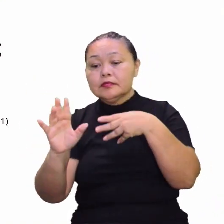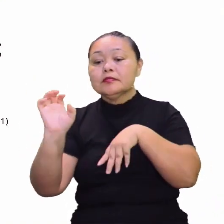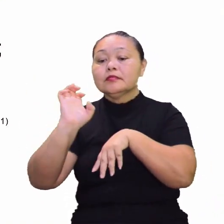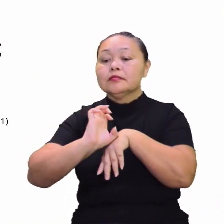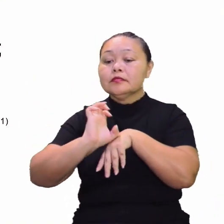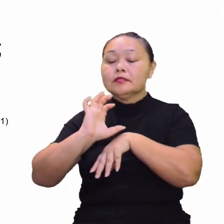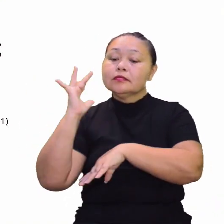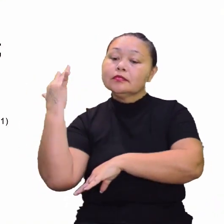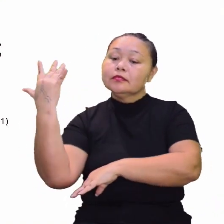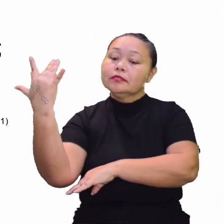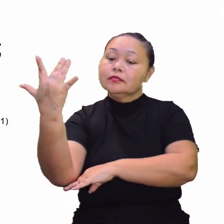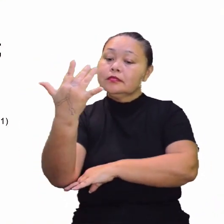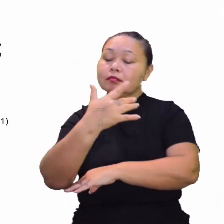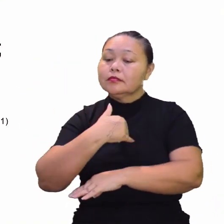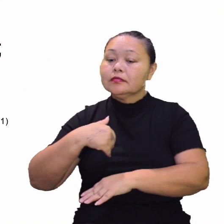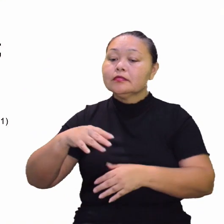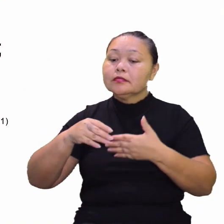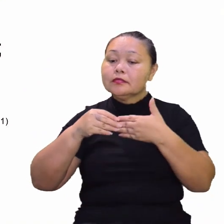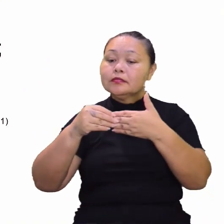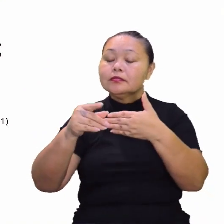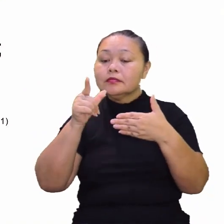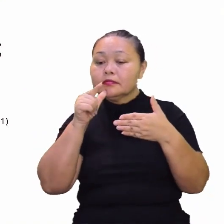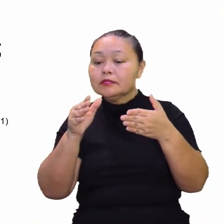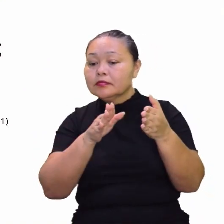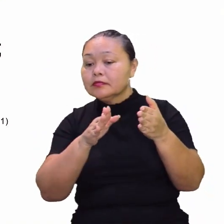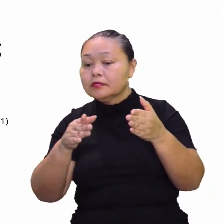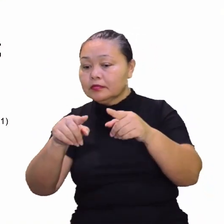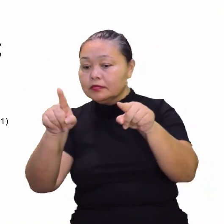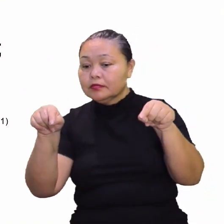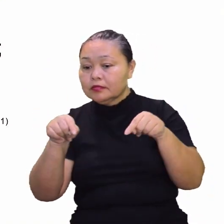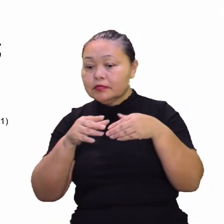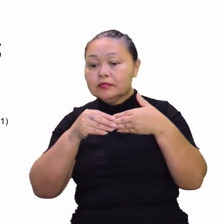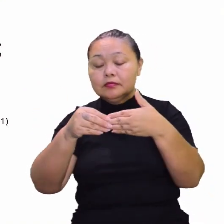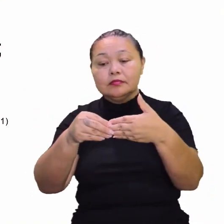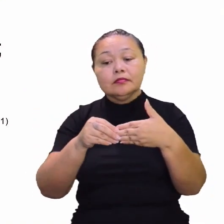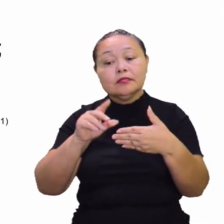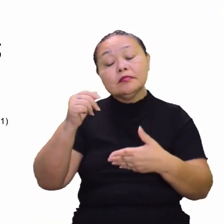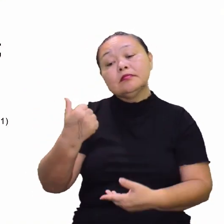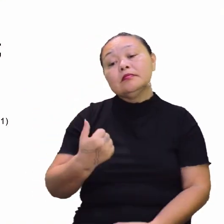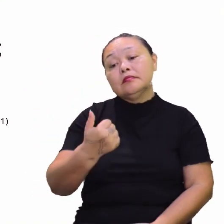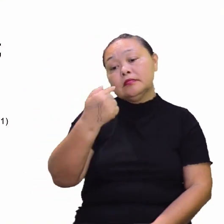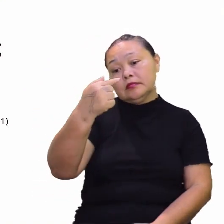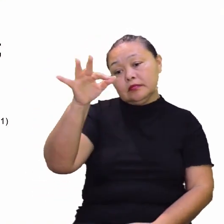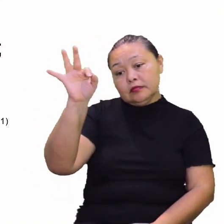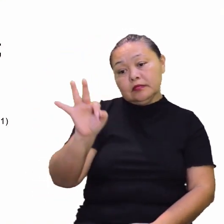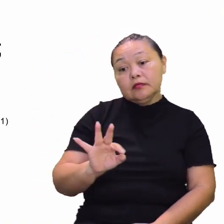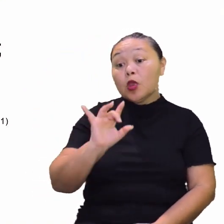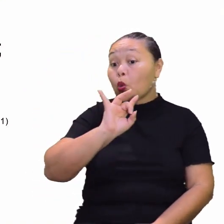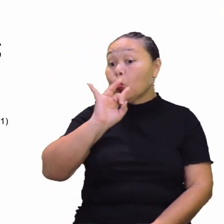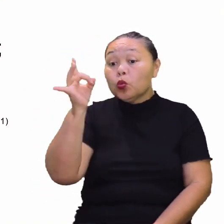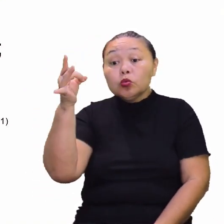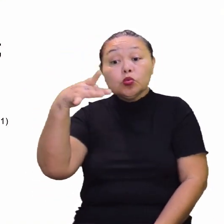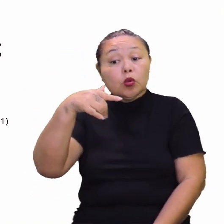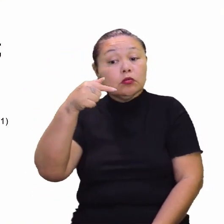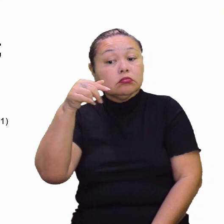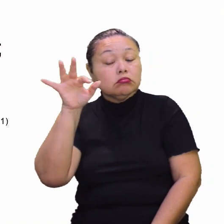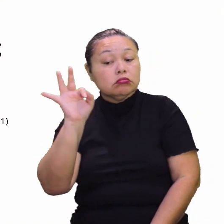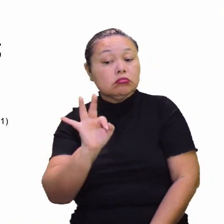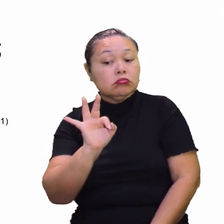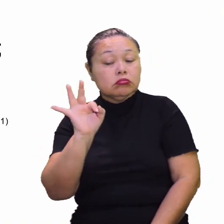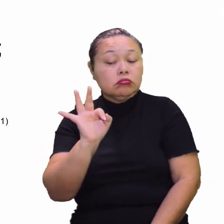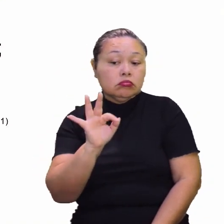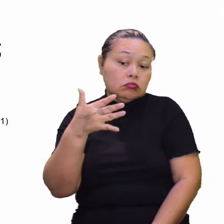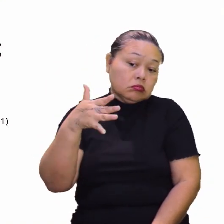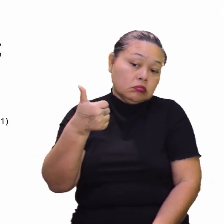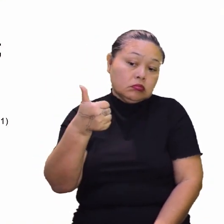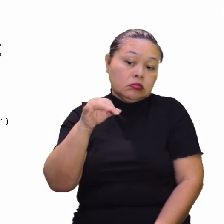estado natural dessas hidrovias, dessas hidrografias do Brasil. Apenas 7%, variando